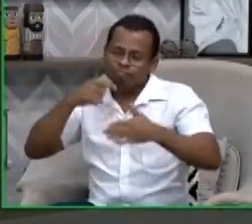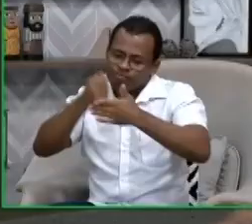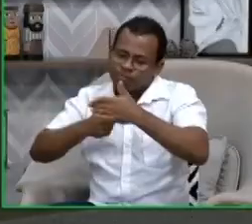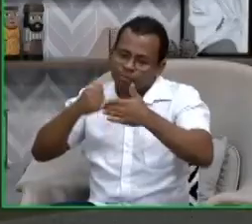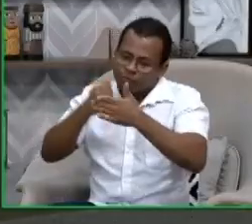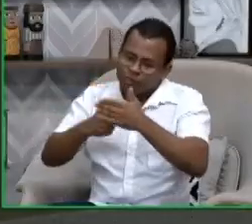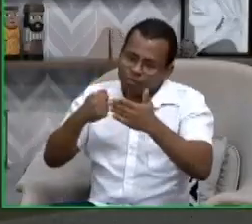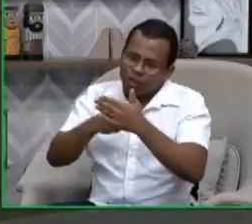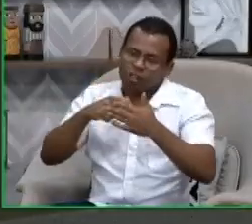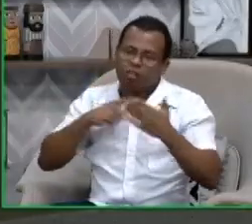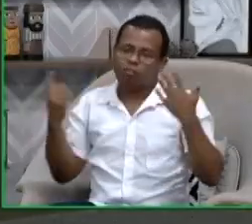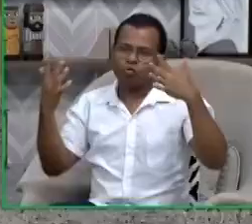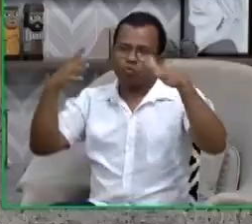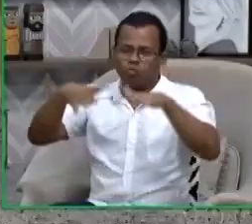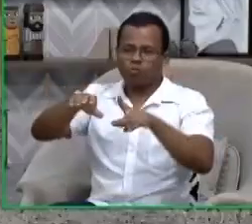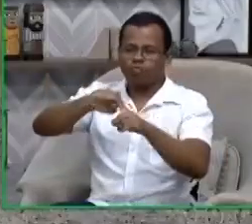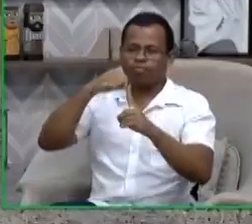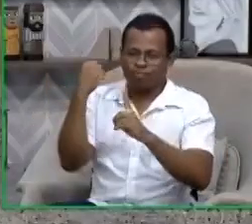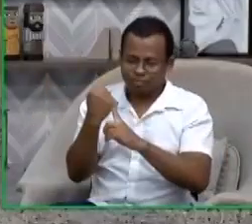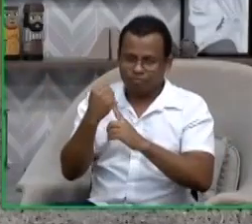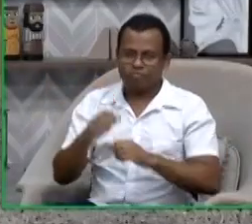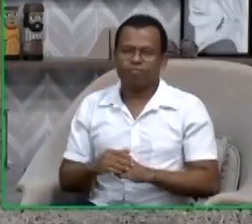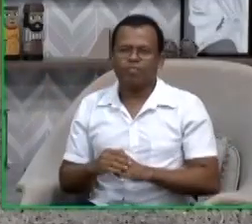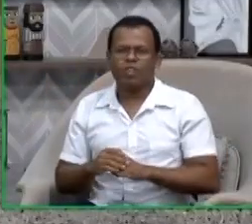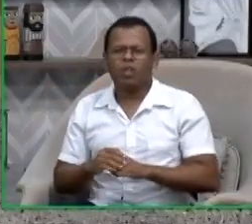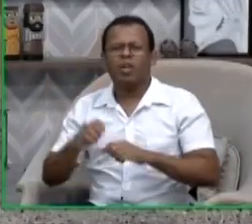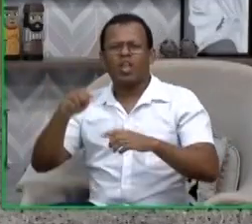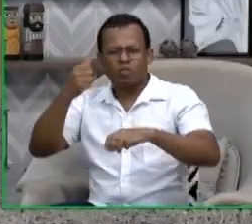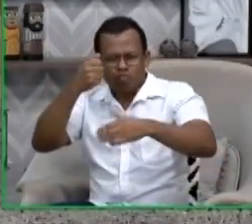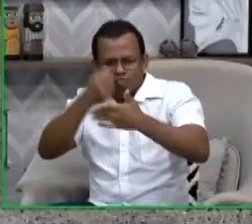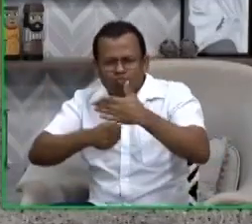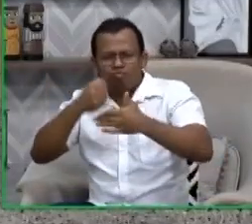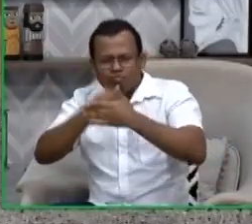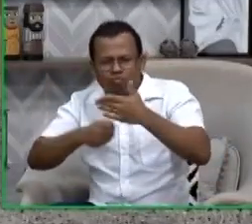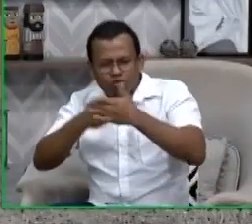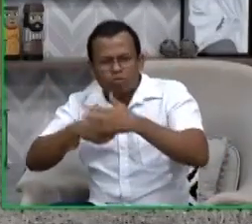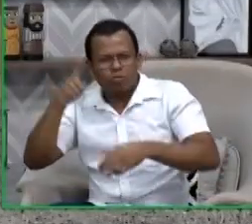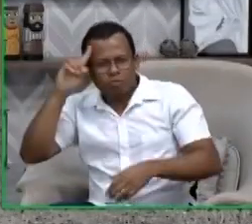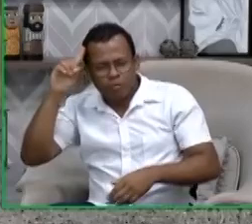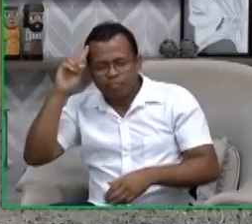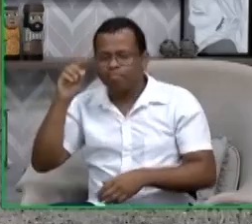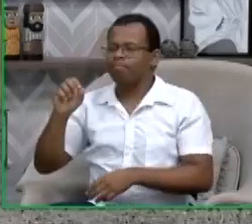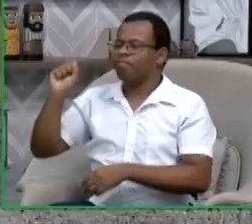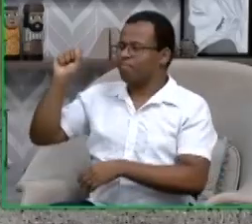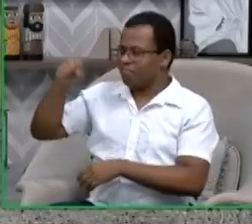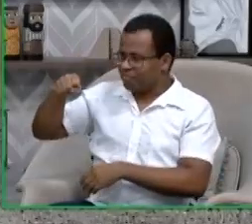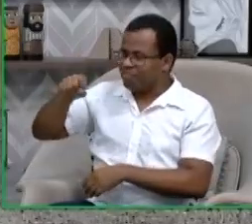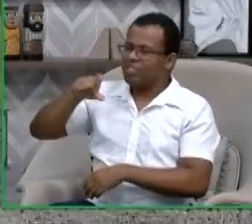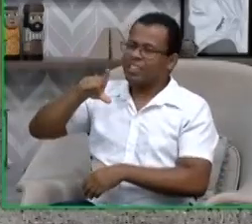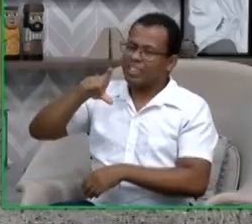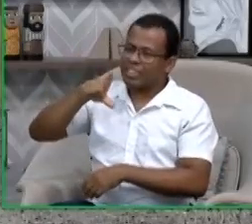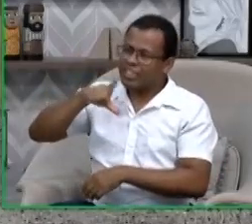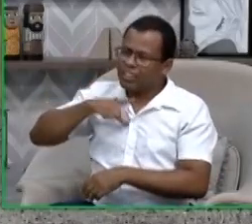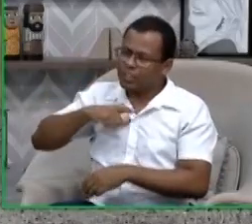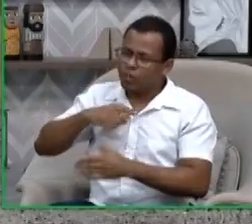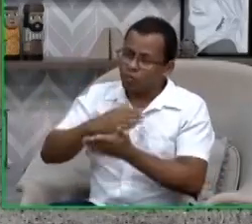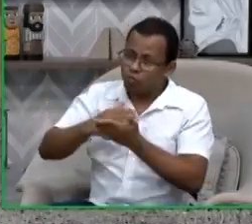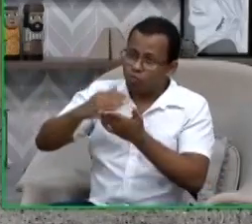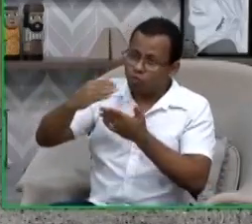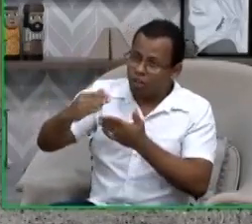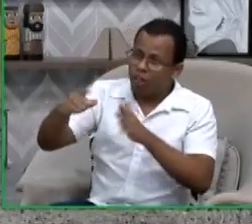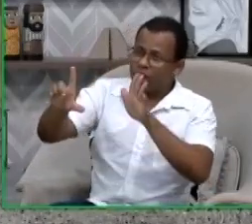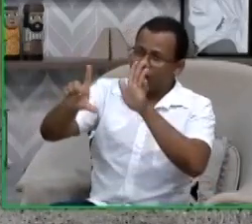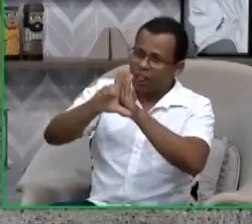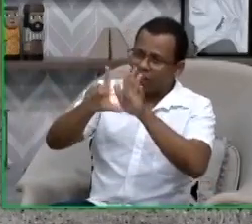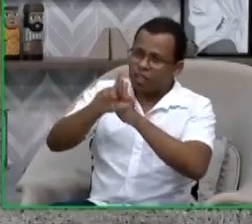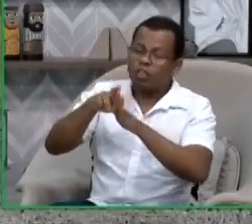se inserir socialmente. É uma luta diária, né, Raquel? Com certeza, porque a partir do momento que a lei